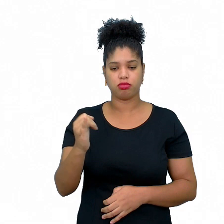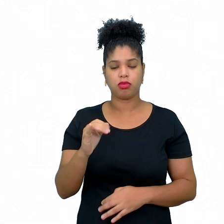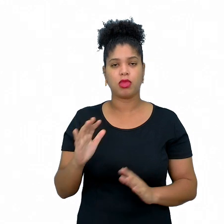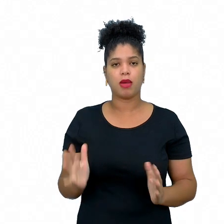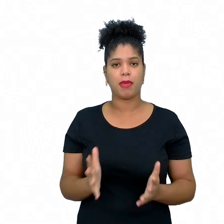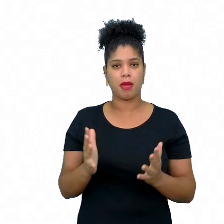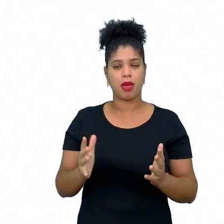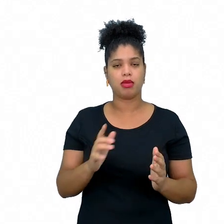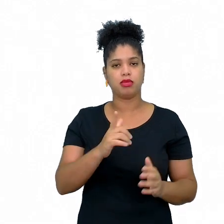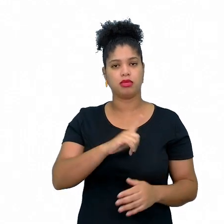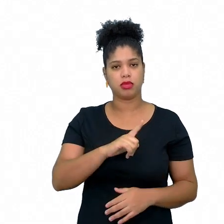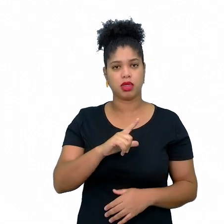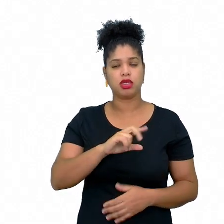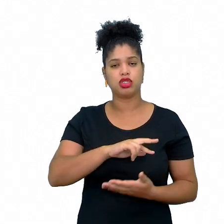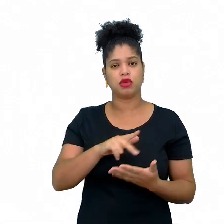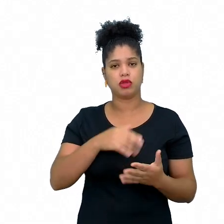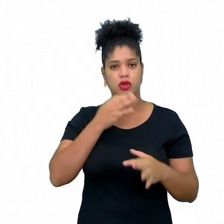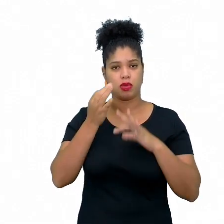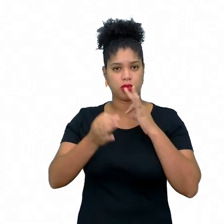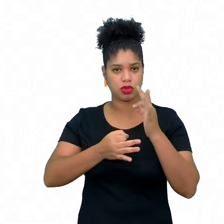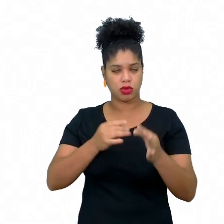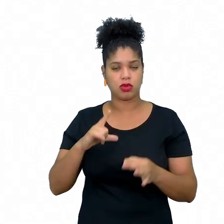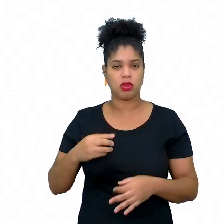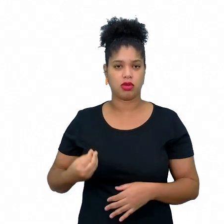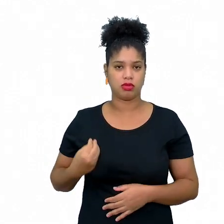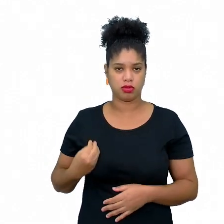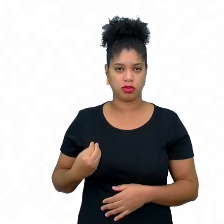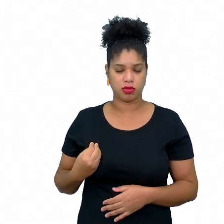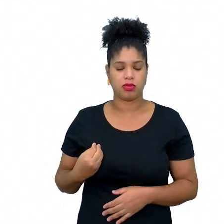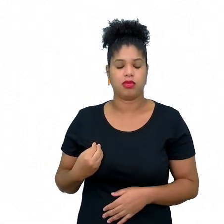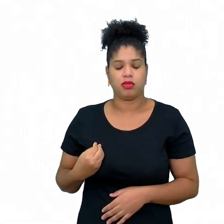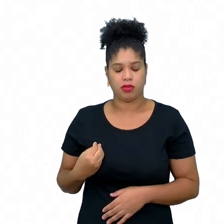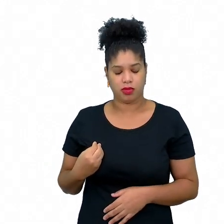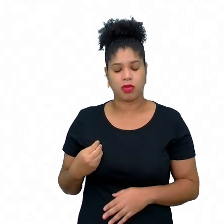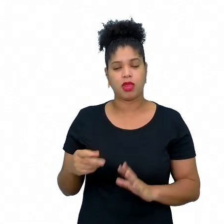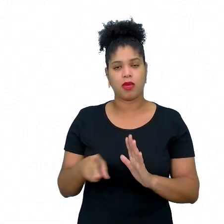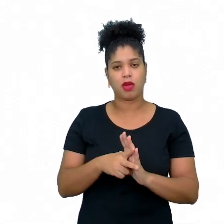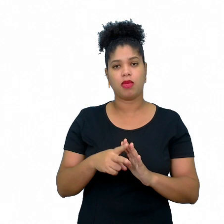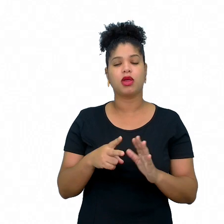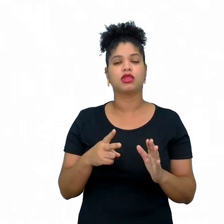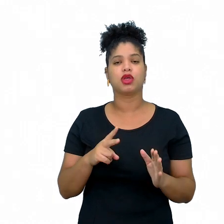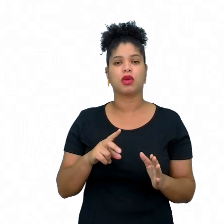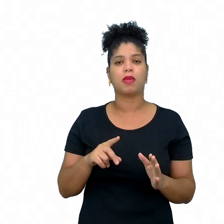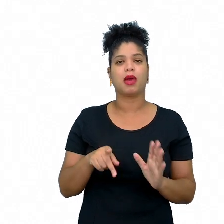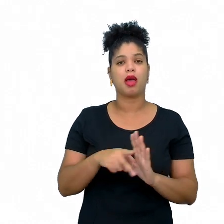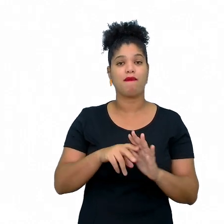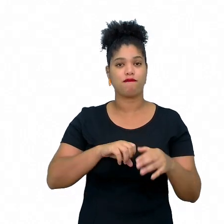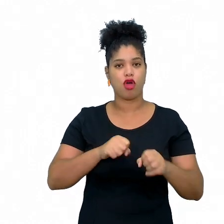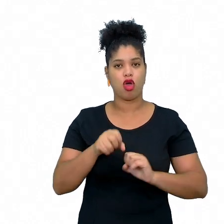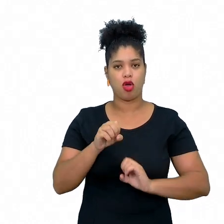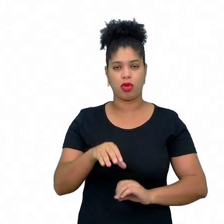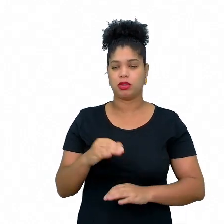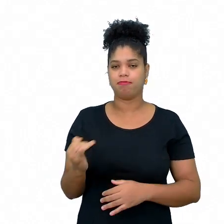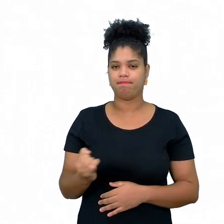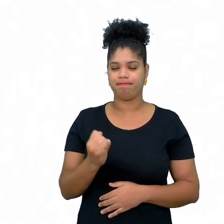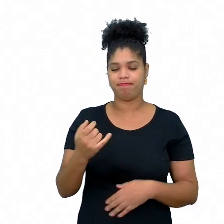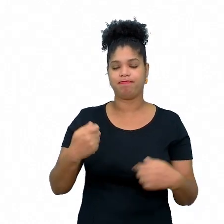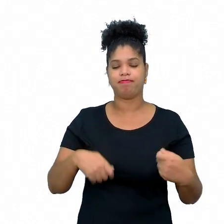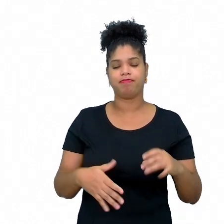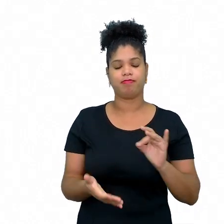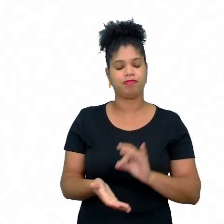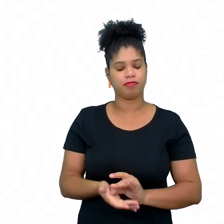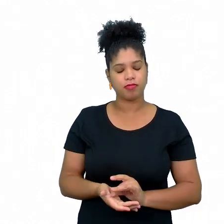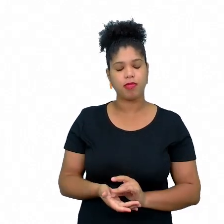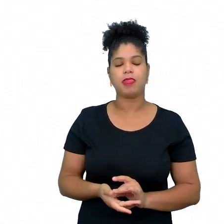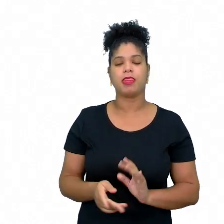contribuições. São muitos comentários que nós temos do lado, aquelas informações são muito importantes, são necessárias para